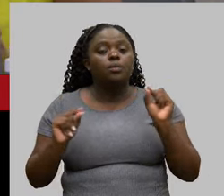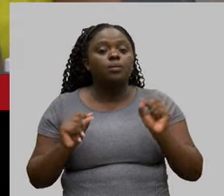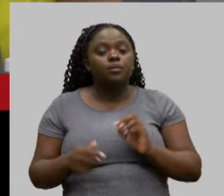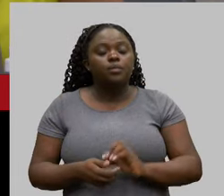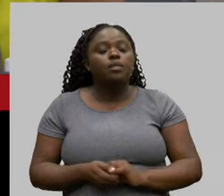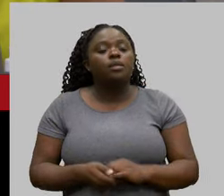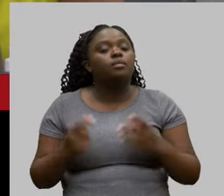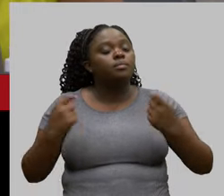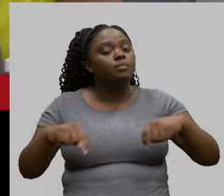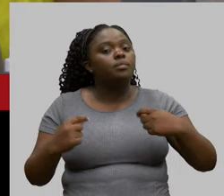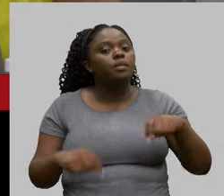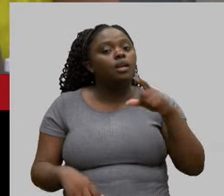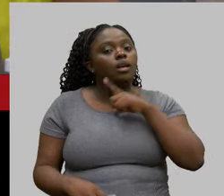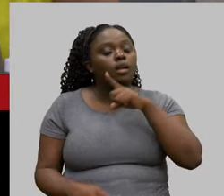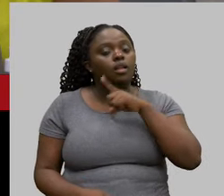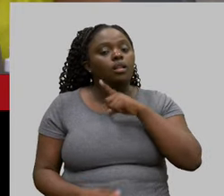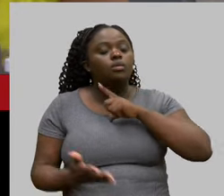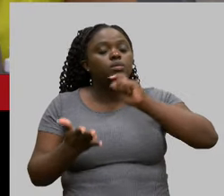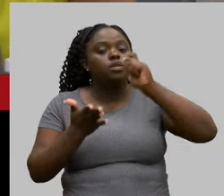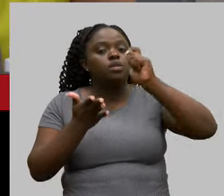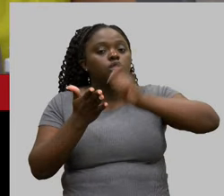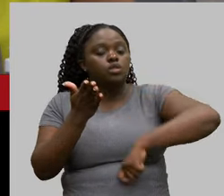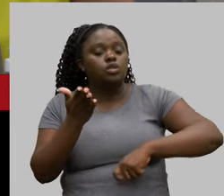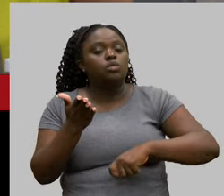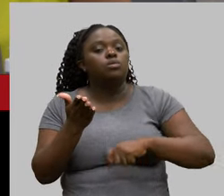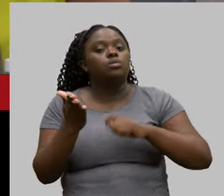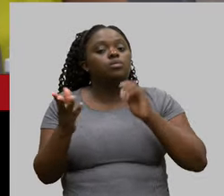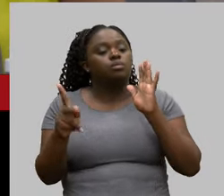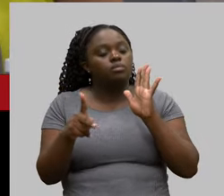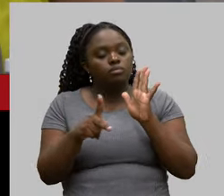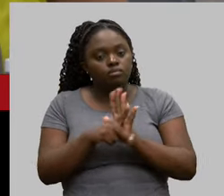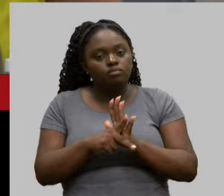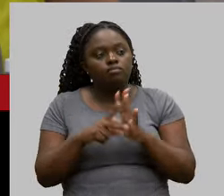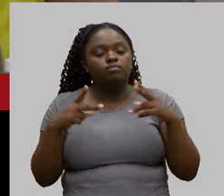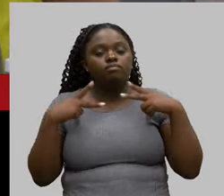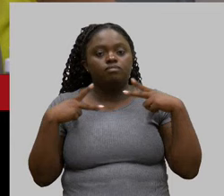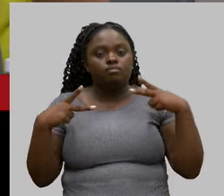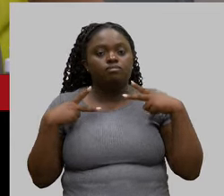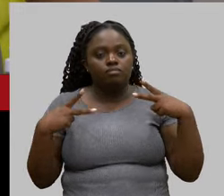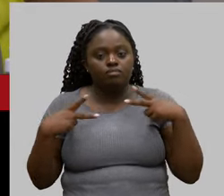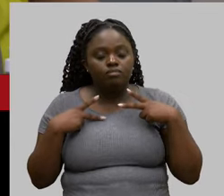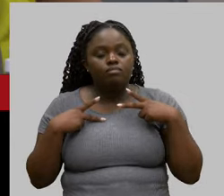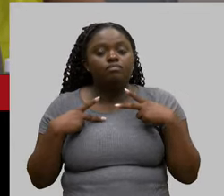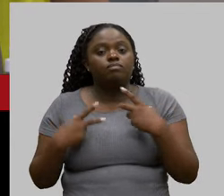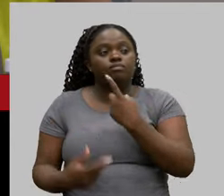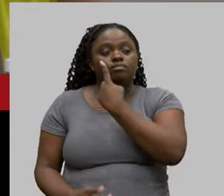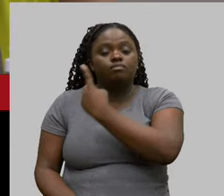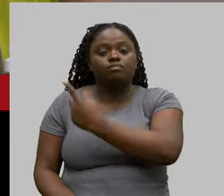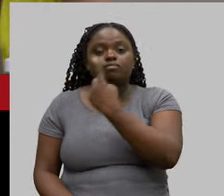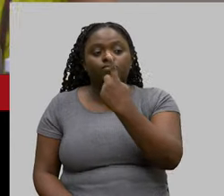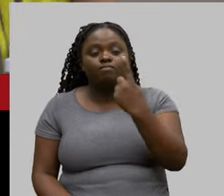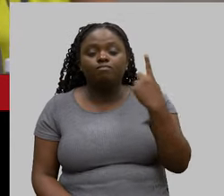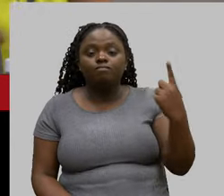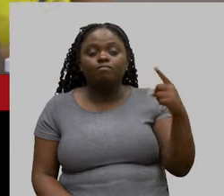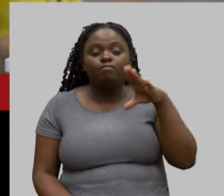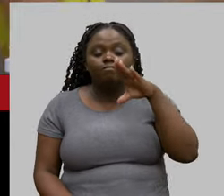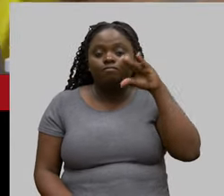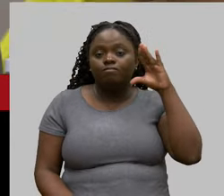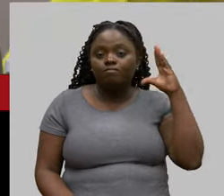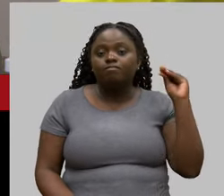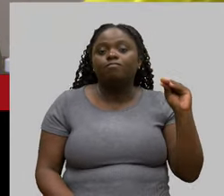deverá haver um registro contábil individualizado das condições de cada servidor e dos entes